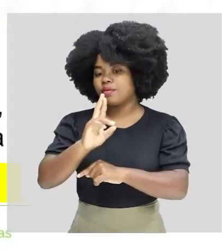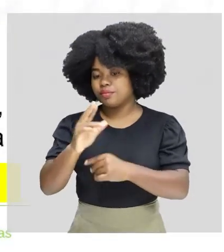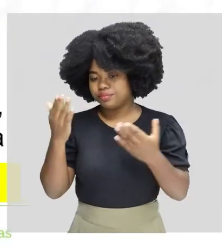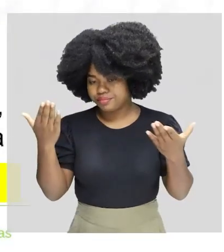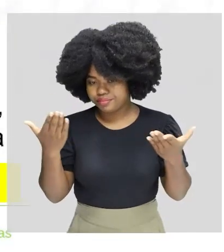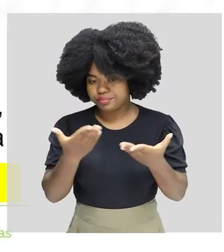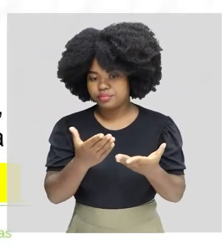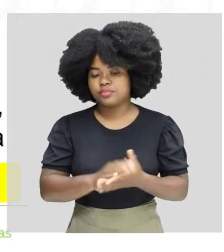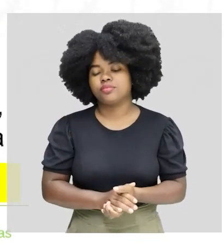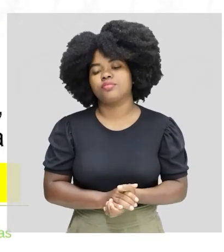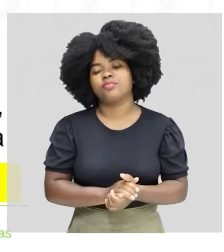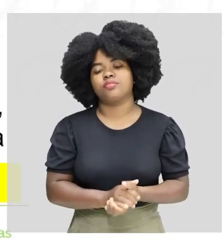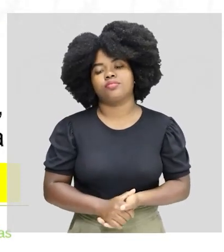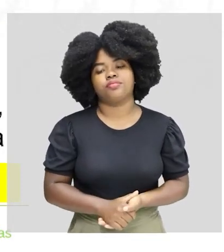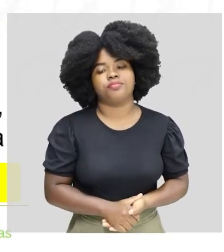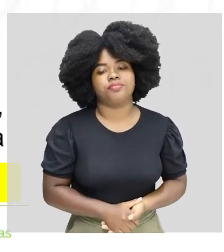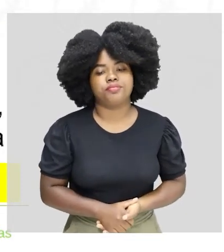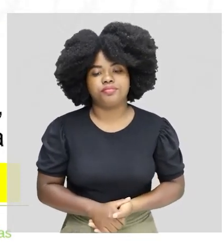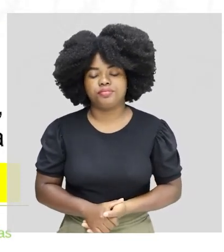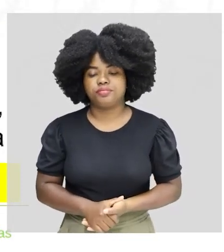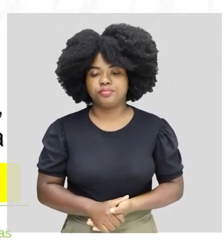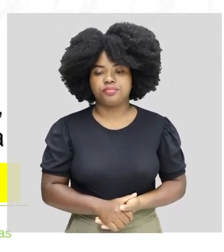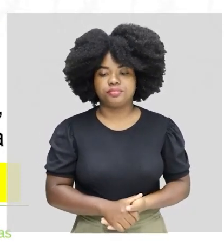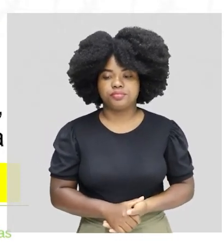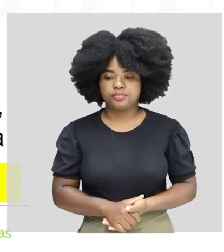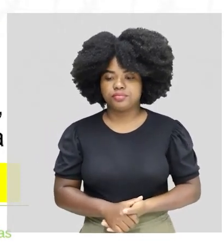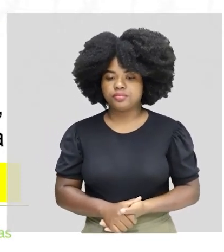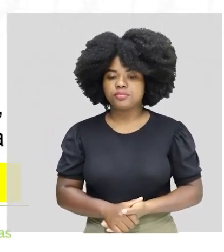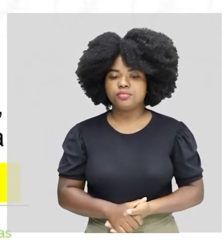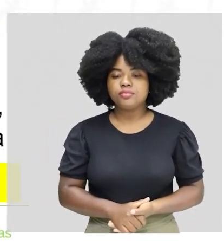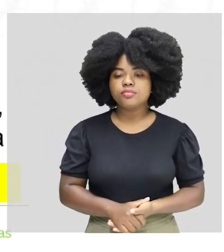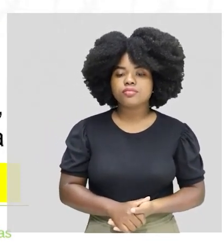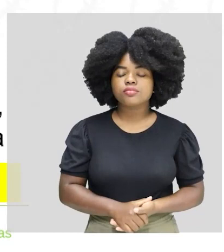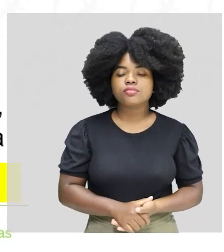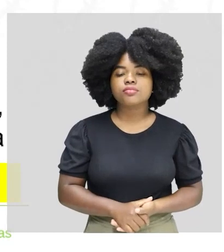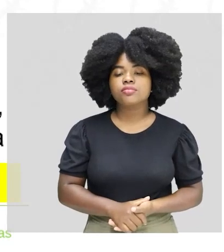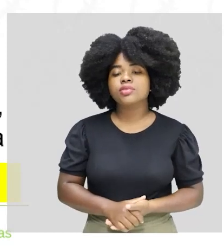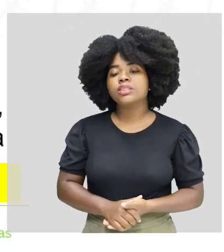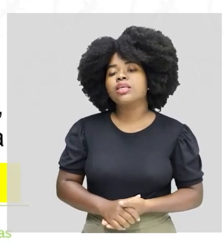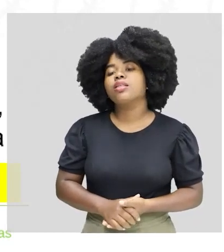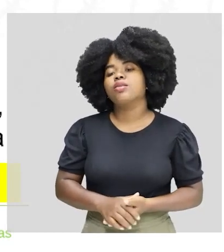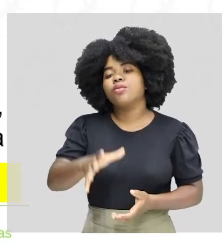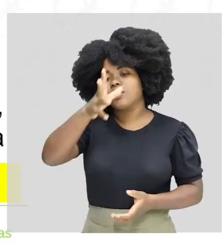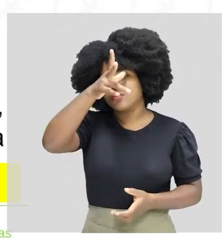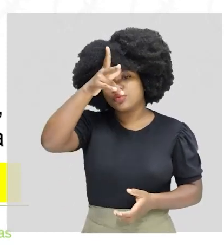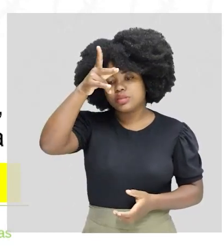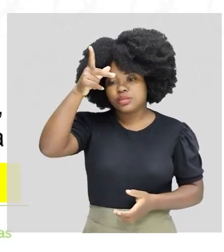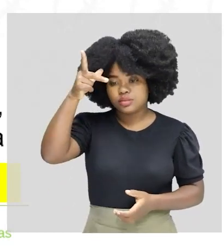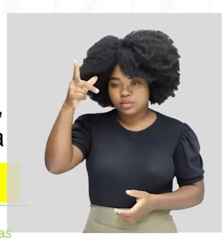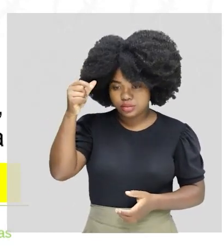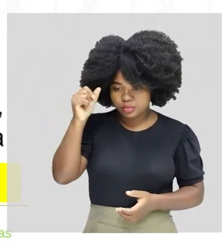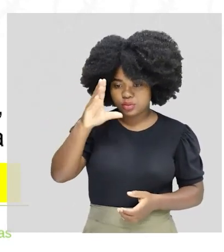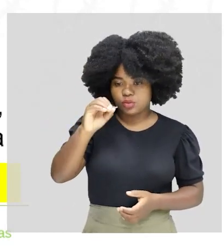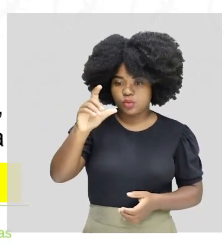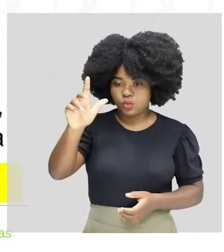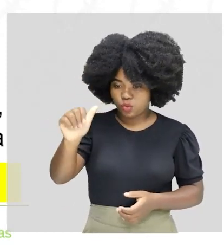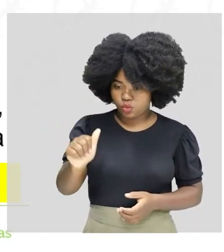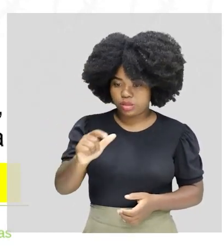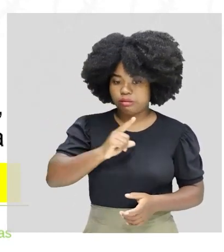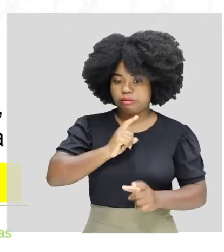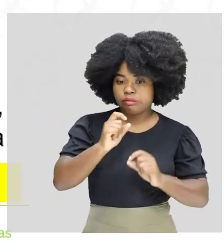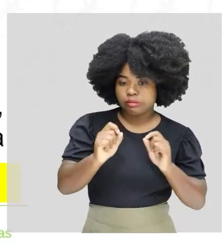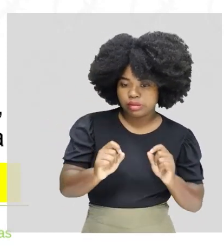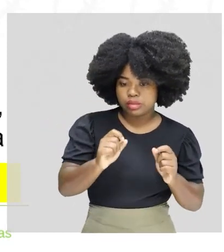resolução, certo? Olha só, os refrigerantes de cola apresentam ácido fosfórico,